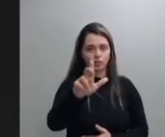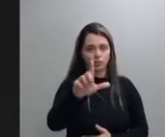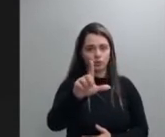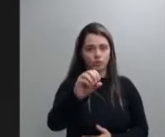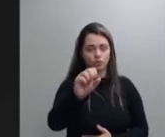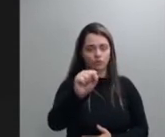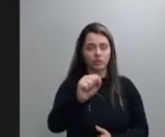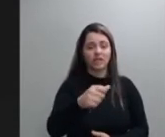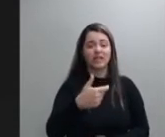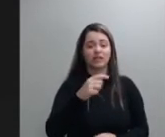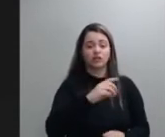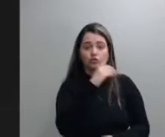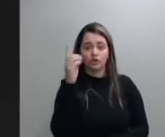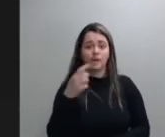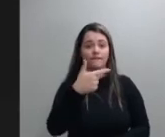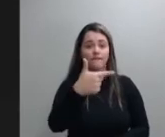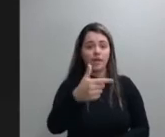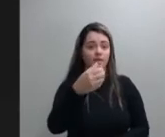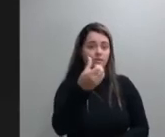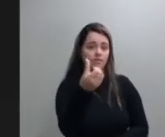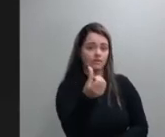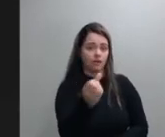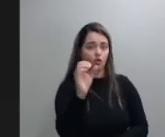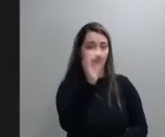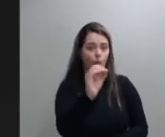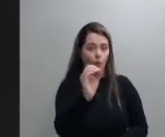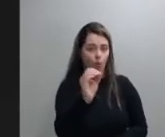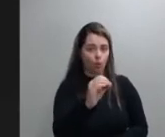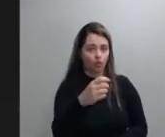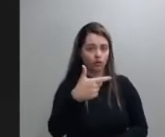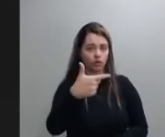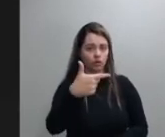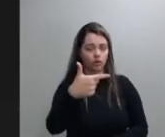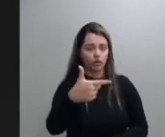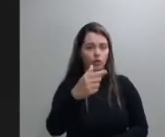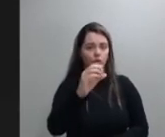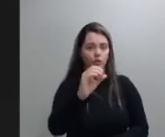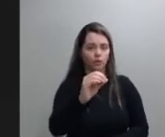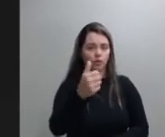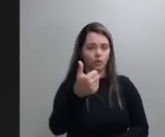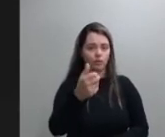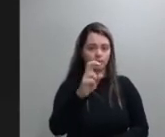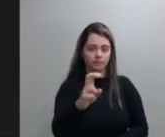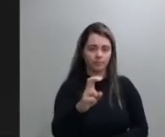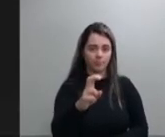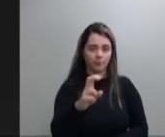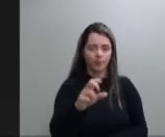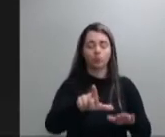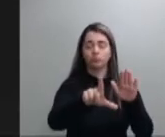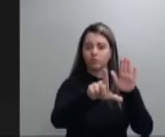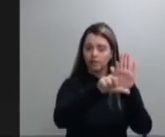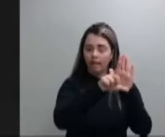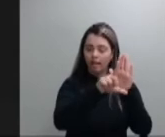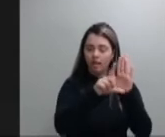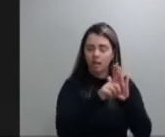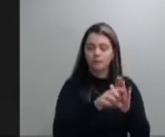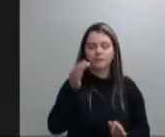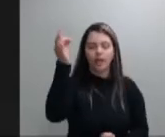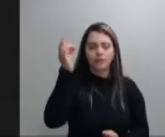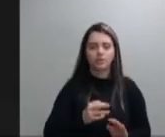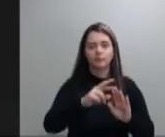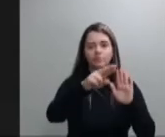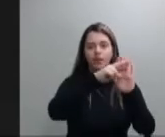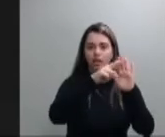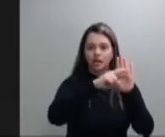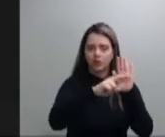decidindo-se o CNJ como se vê pela legalidade de tal ato de forma a não poderem